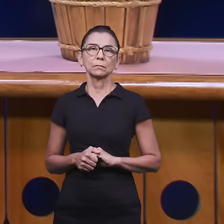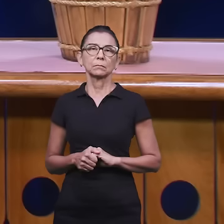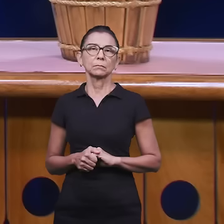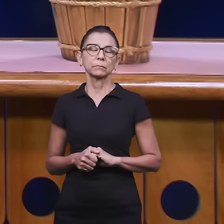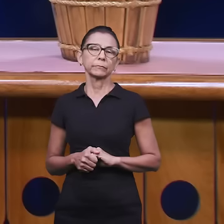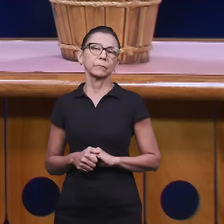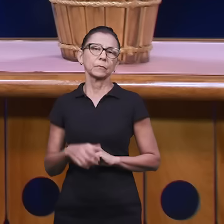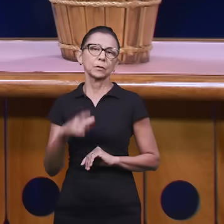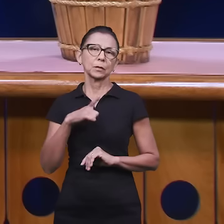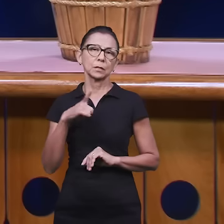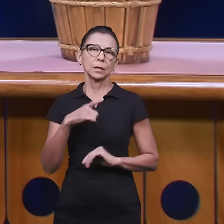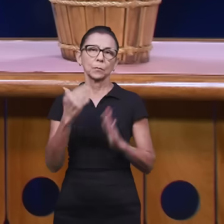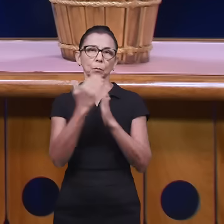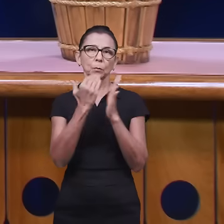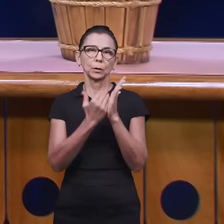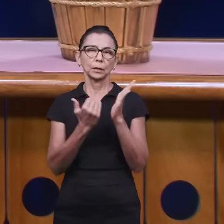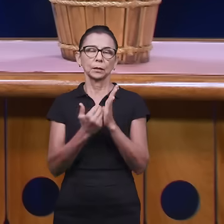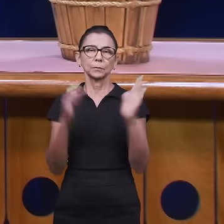de evangelização,